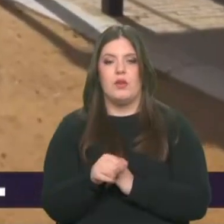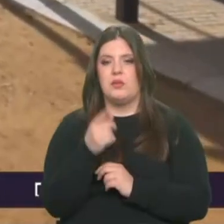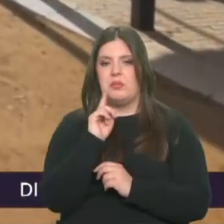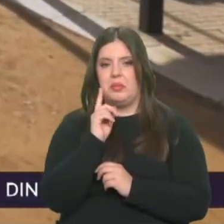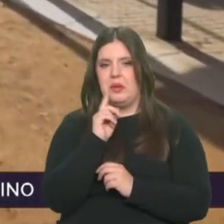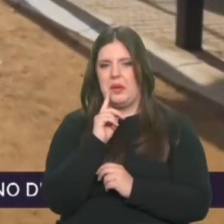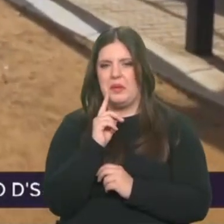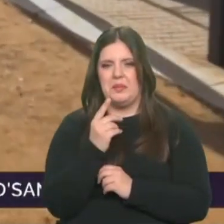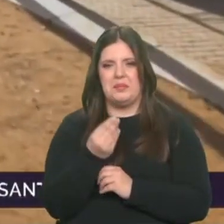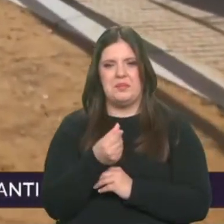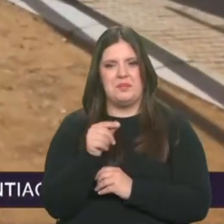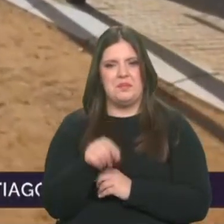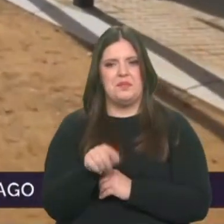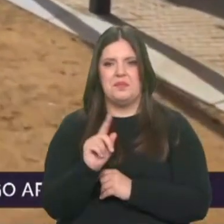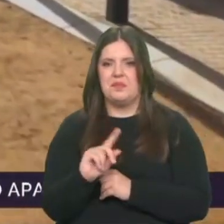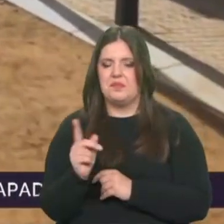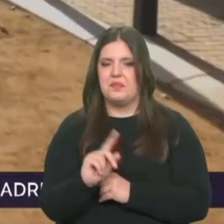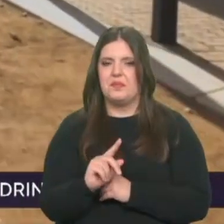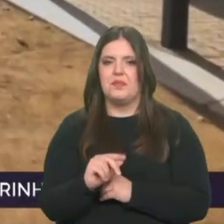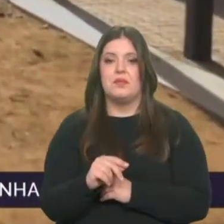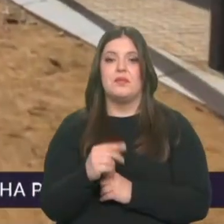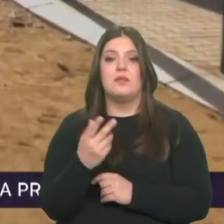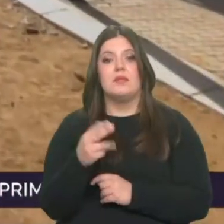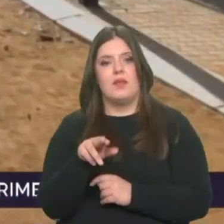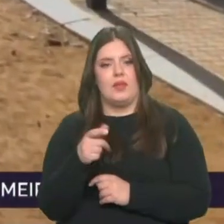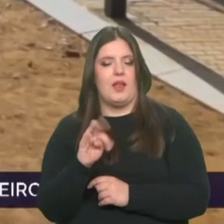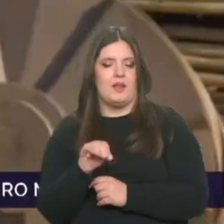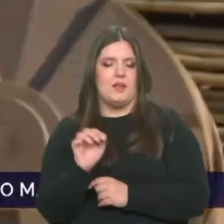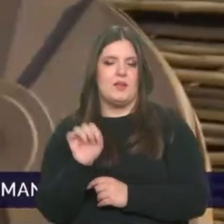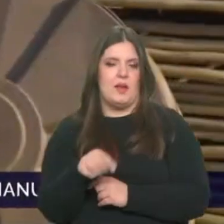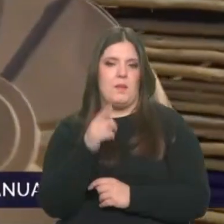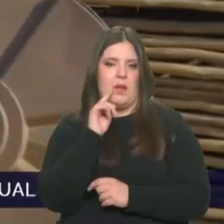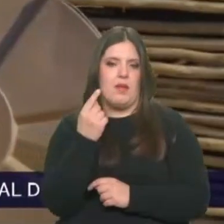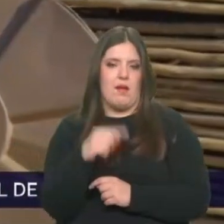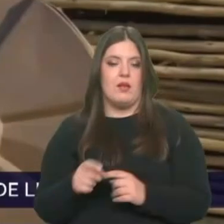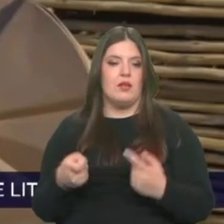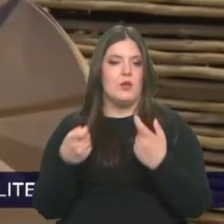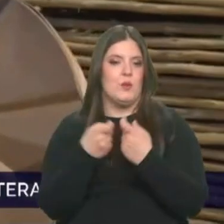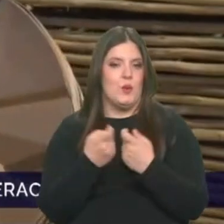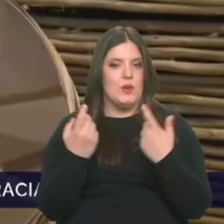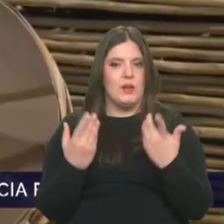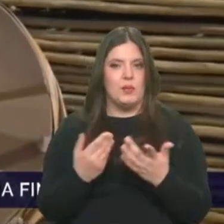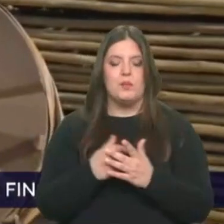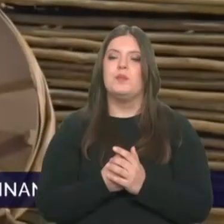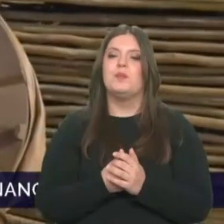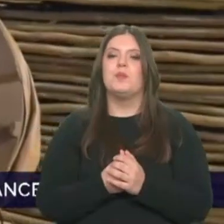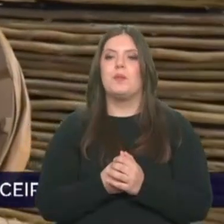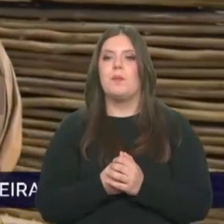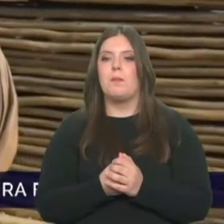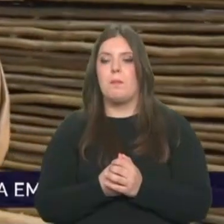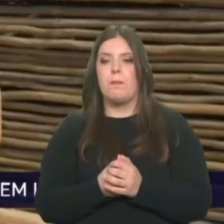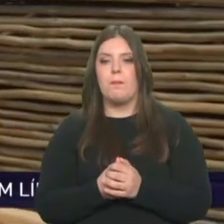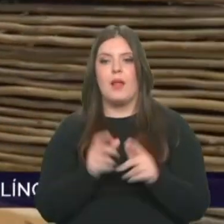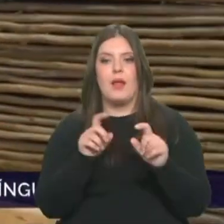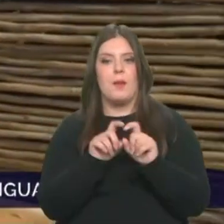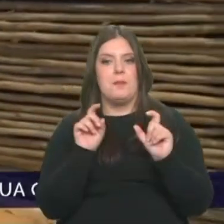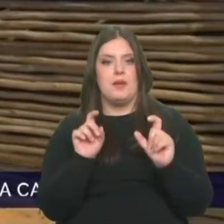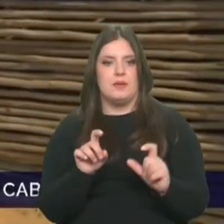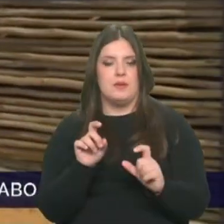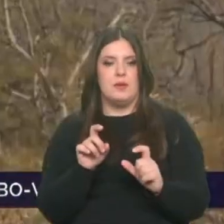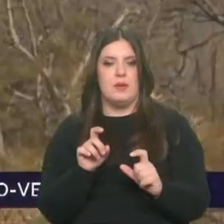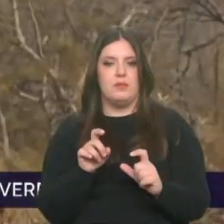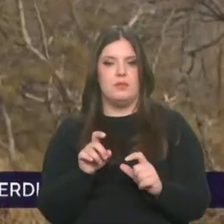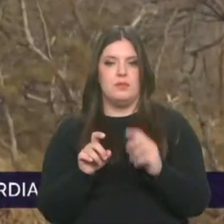piada àquilo, excepto a NASA. A NASA associou-se, então, a uma empresa,